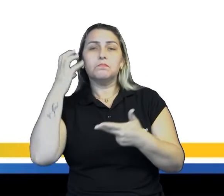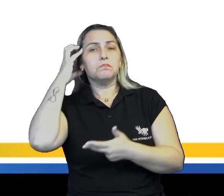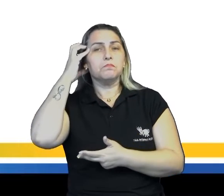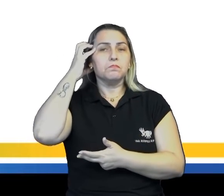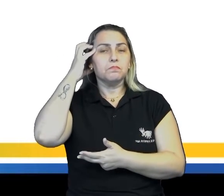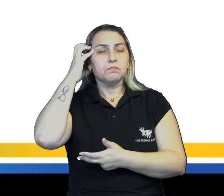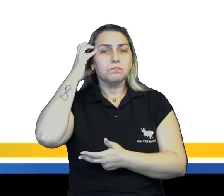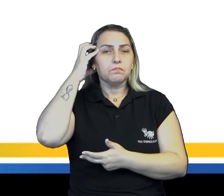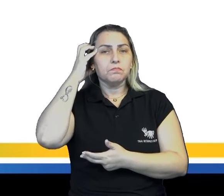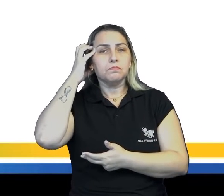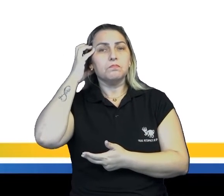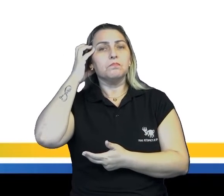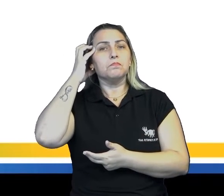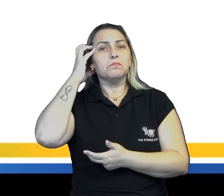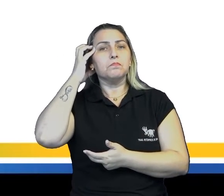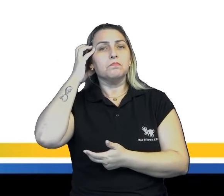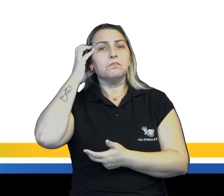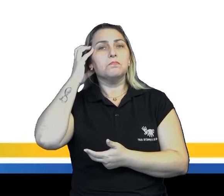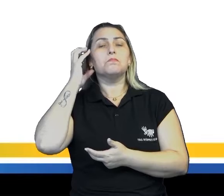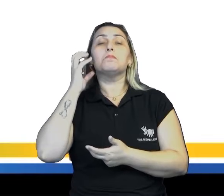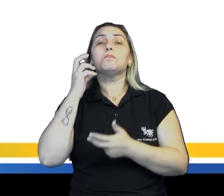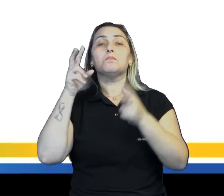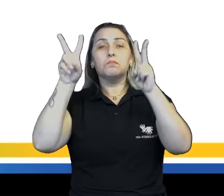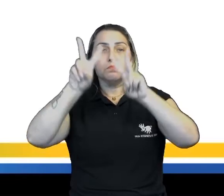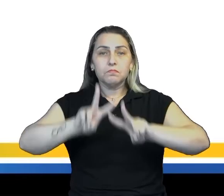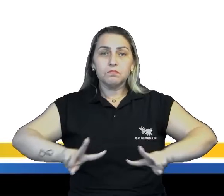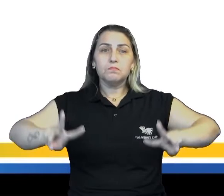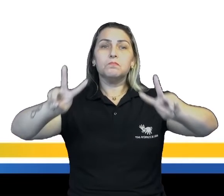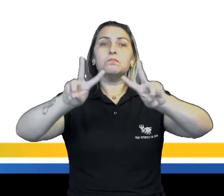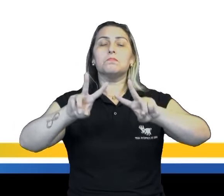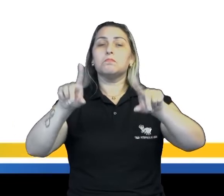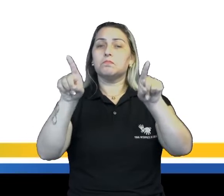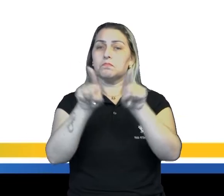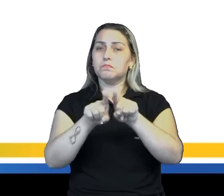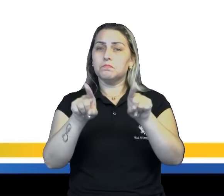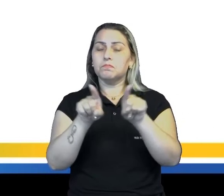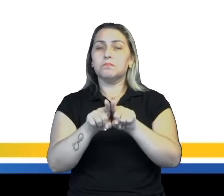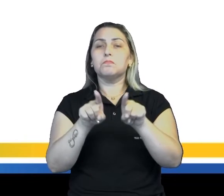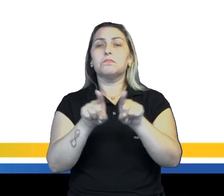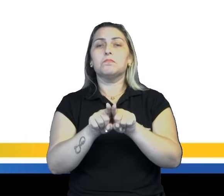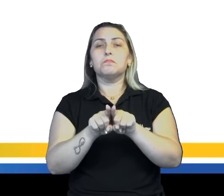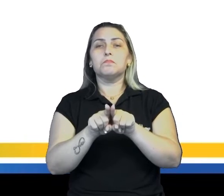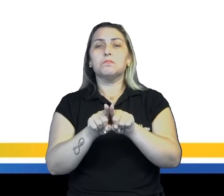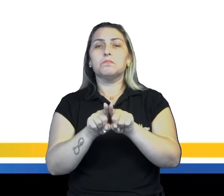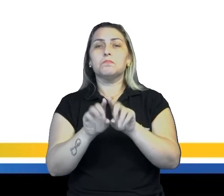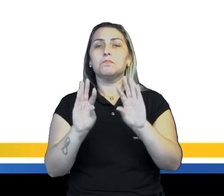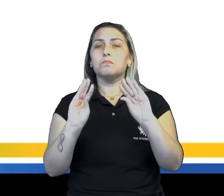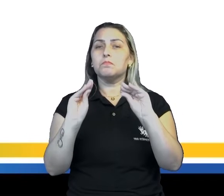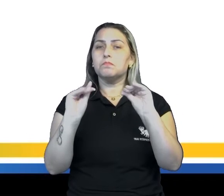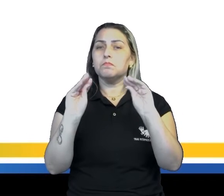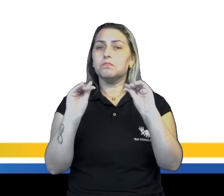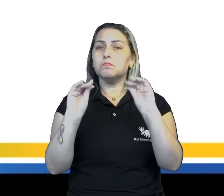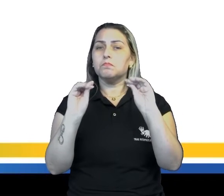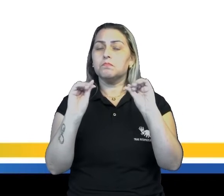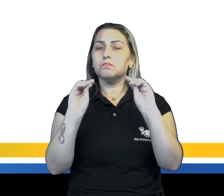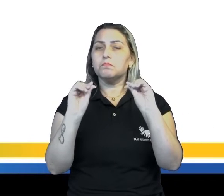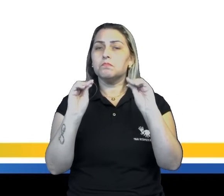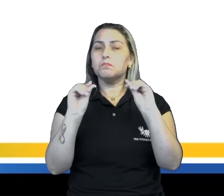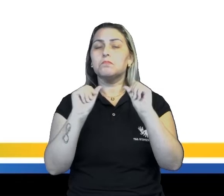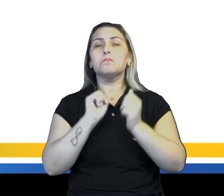sons, ou seja, através dos signos visuais e sensoriais. O que são os sensoriais, né,